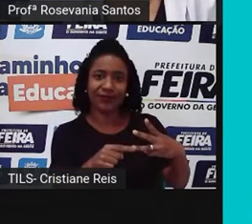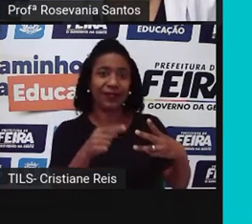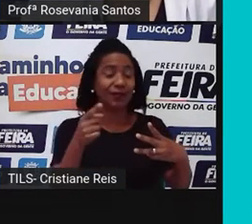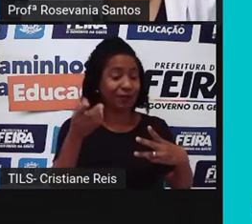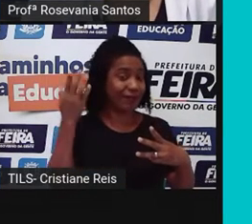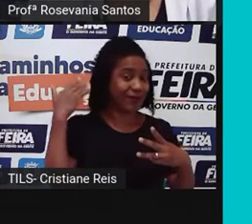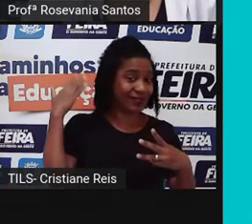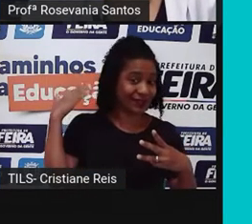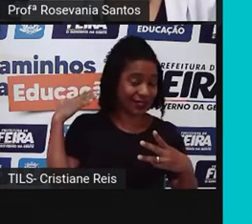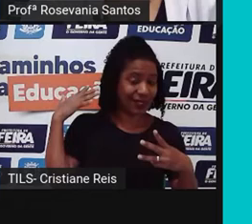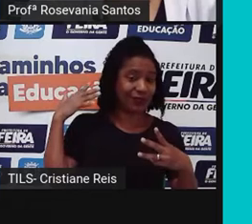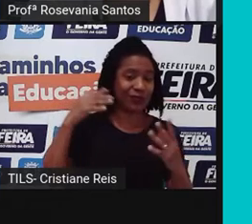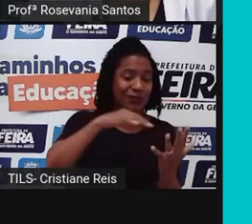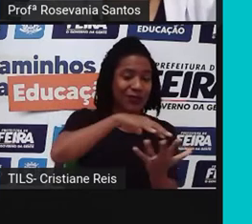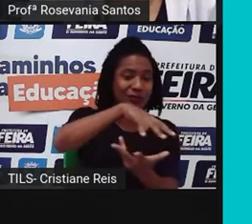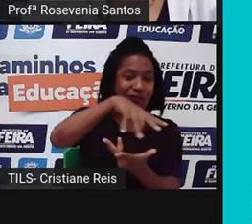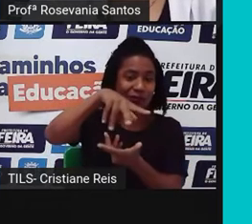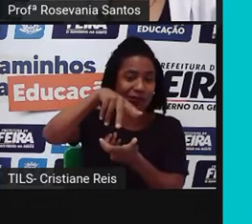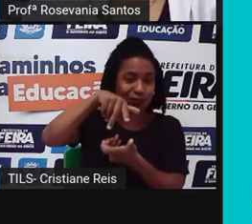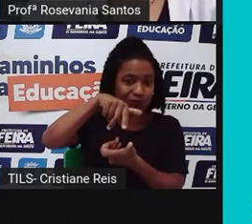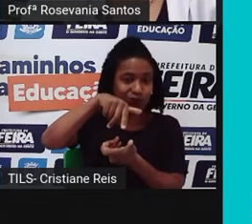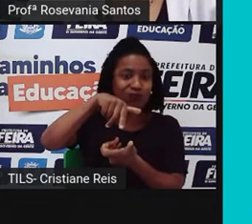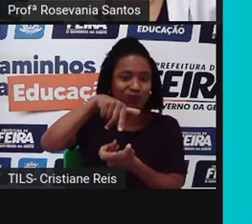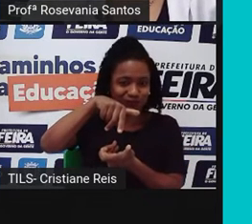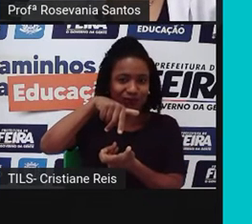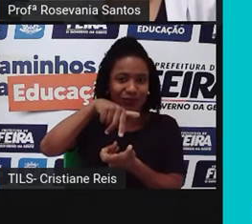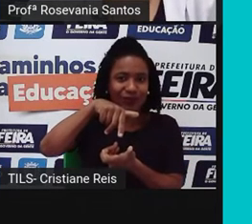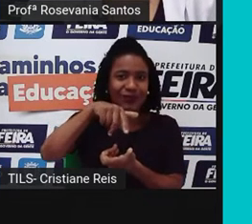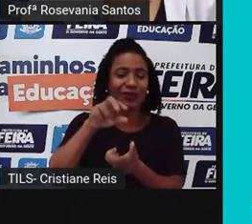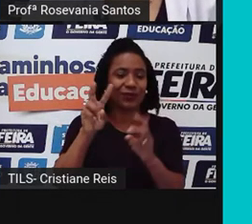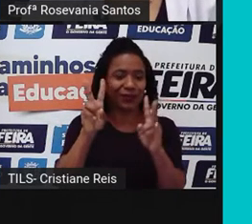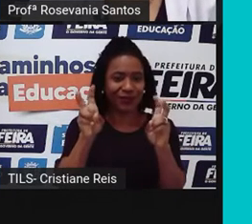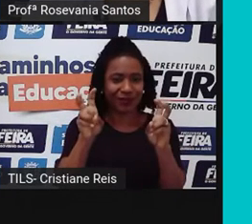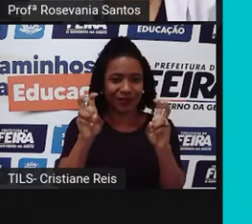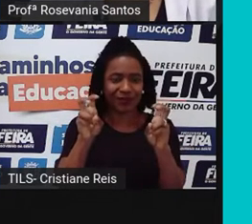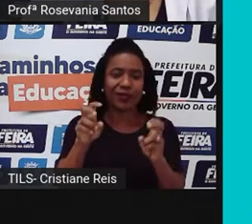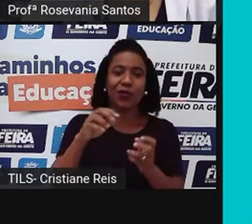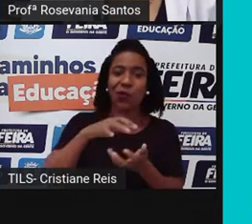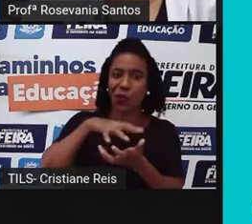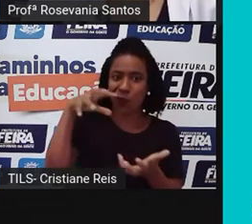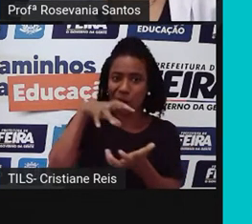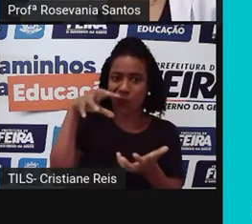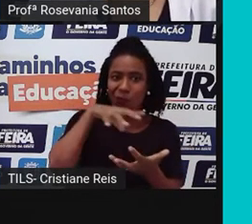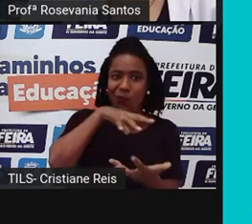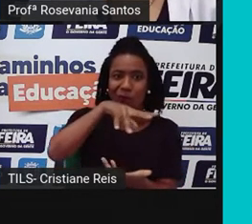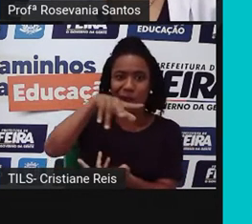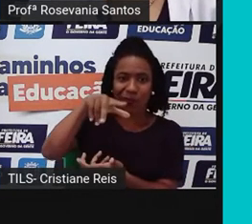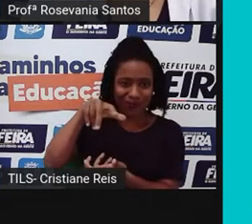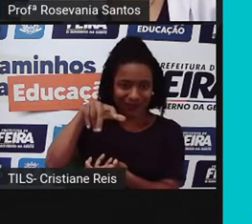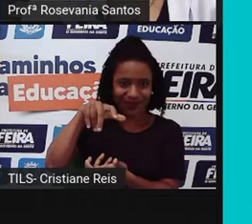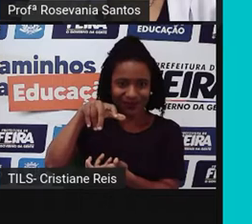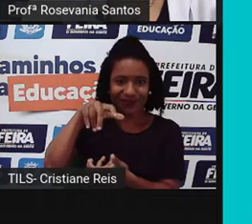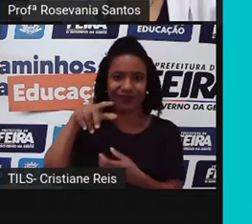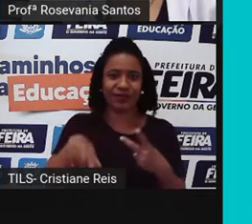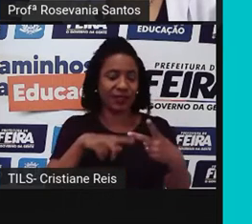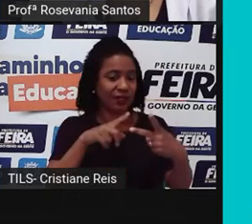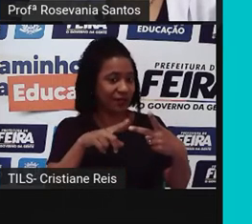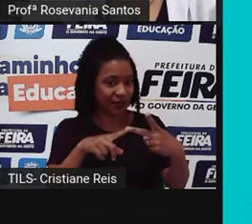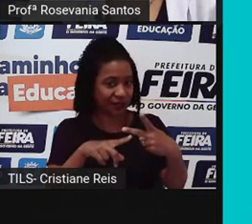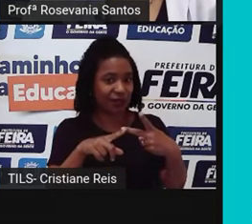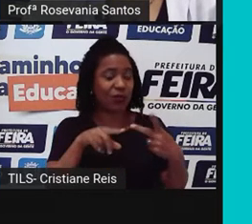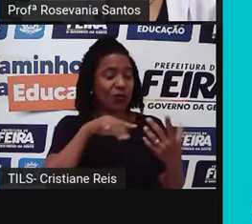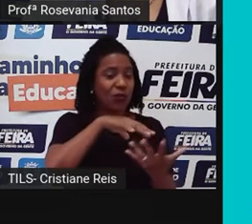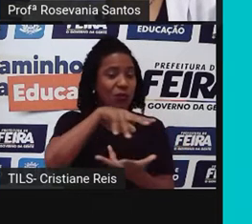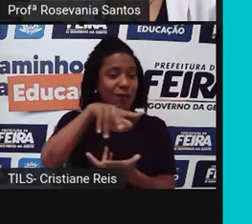Mundo está representado aqui, né? É, na Europa, na Ásia e na África. Eu tenho um novo mundo